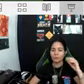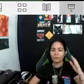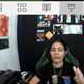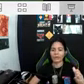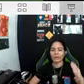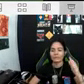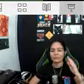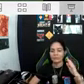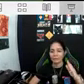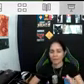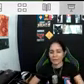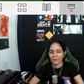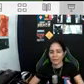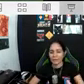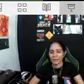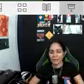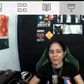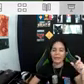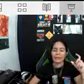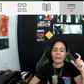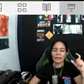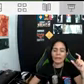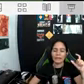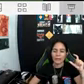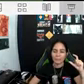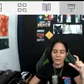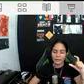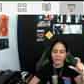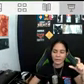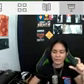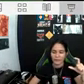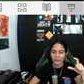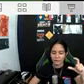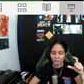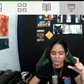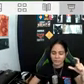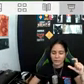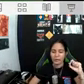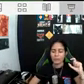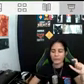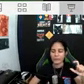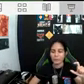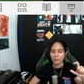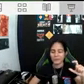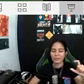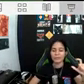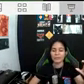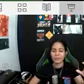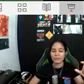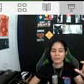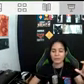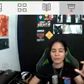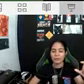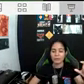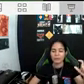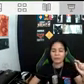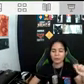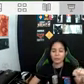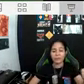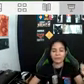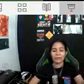Tá? Porque aqueles que foram coletados em material, né, em coletores